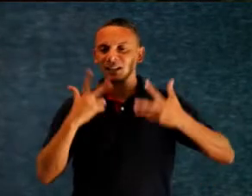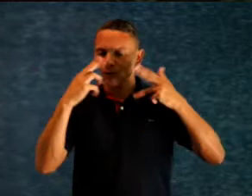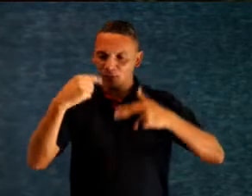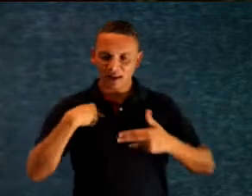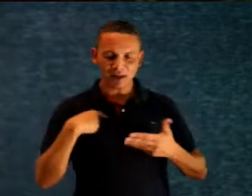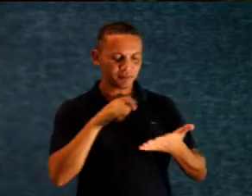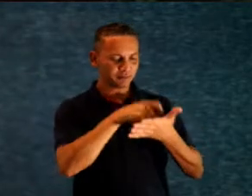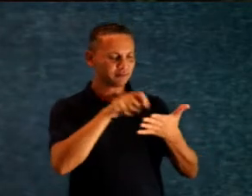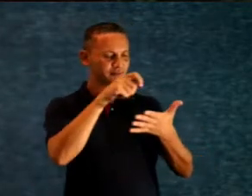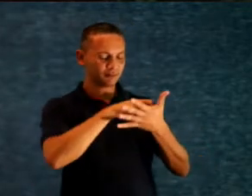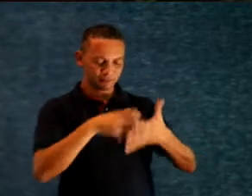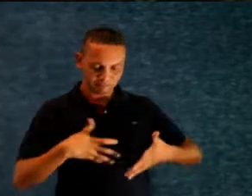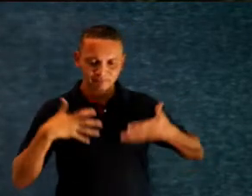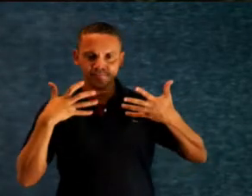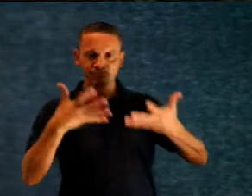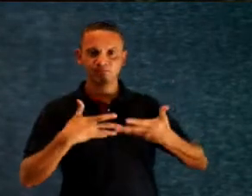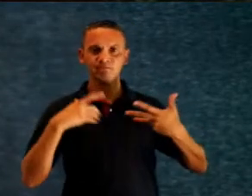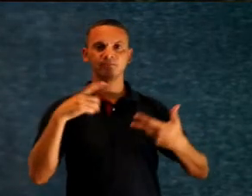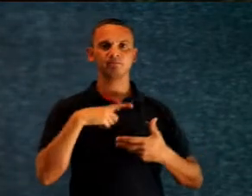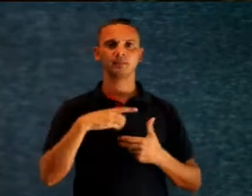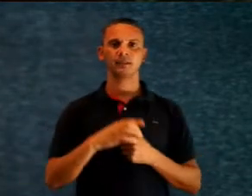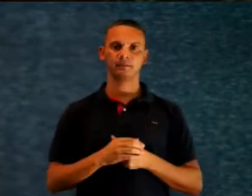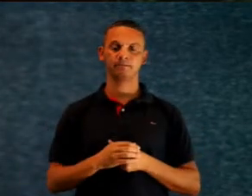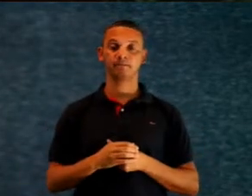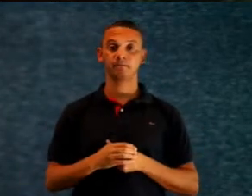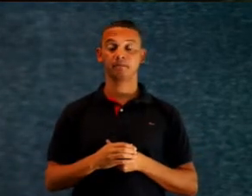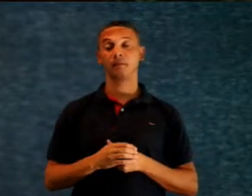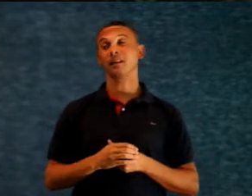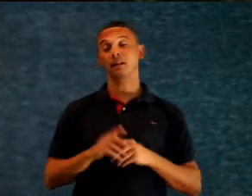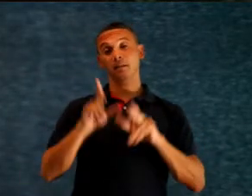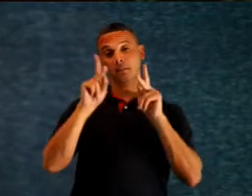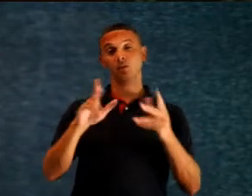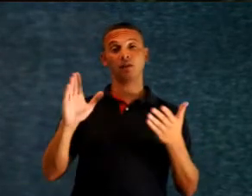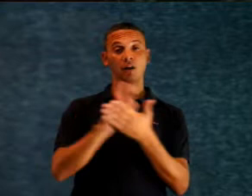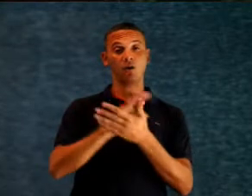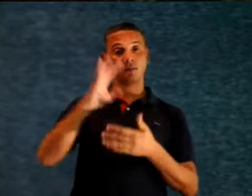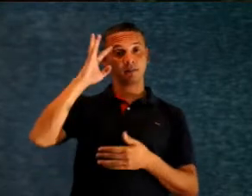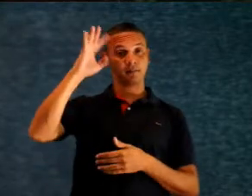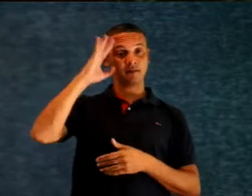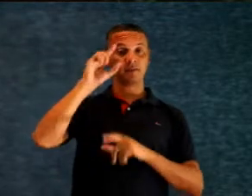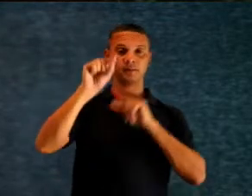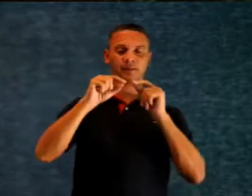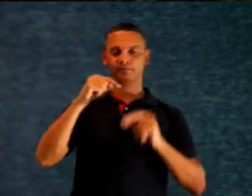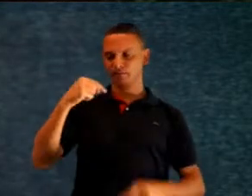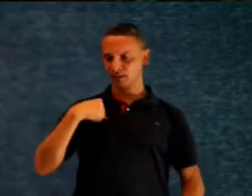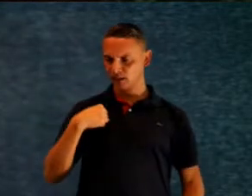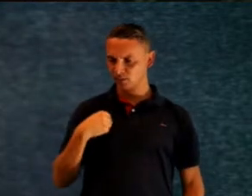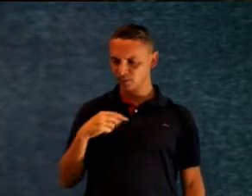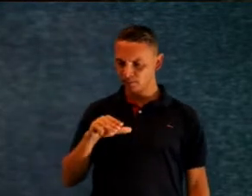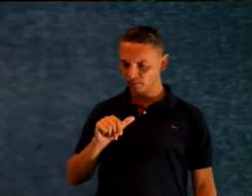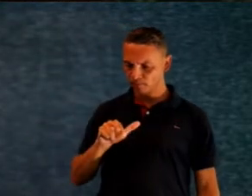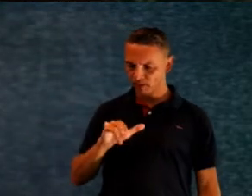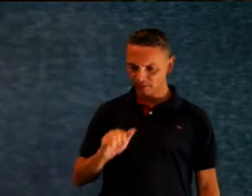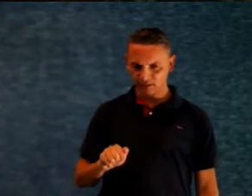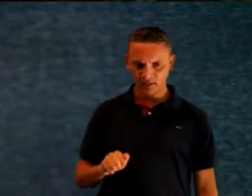evocar cenas quase perdidas. Muita gente há de imaginar que ser filha de poeta deve